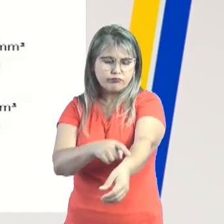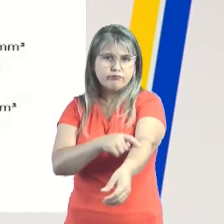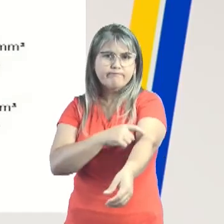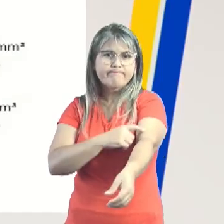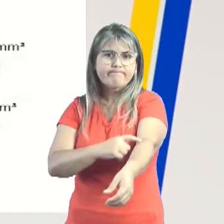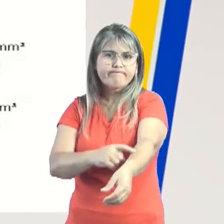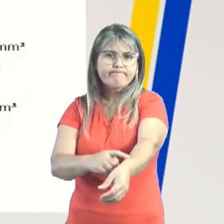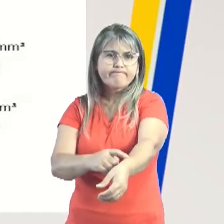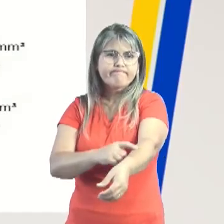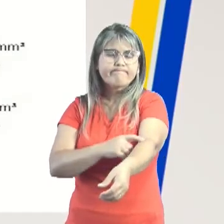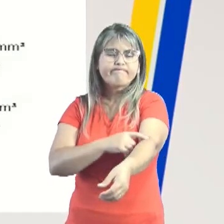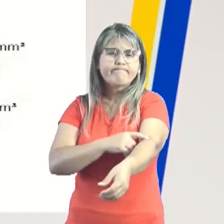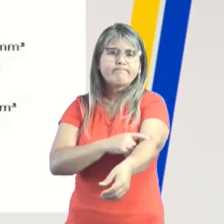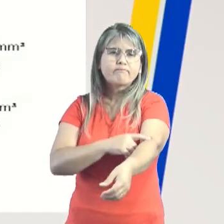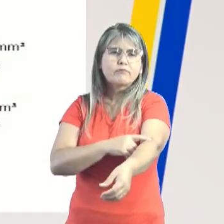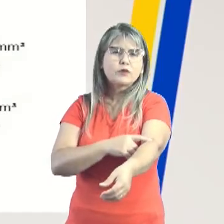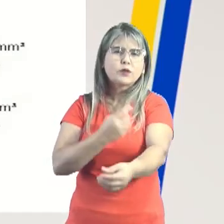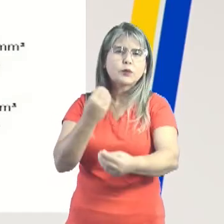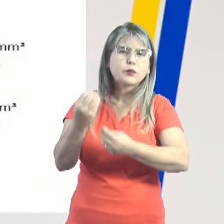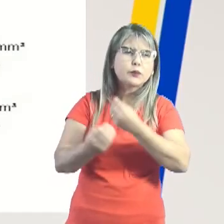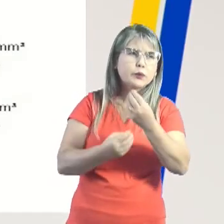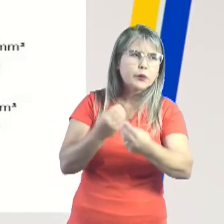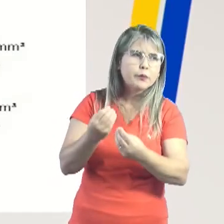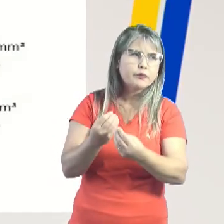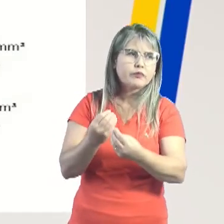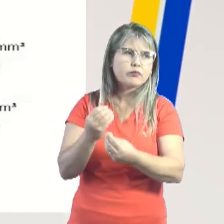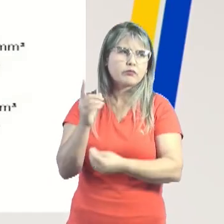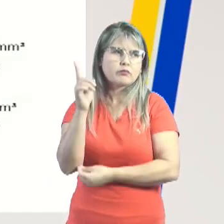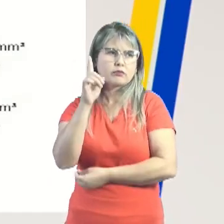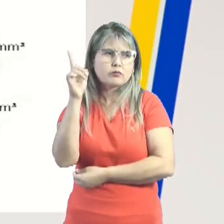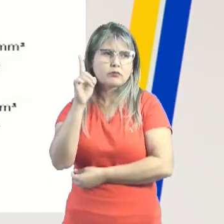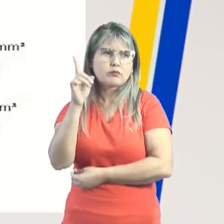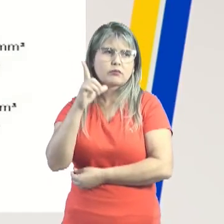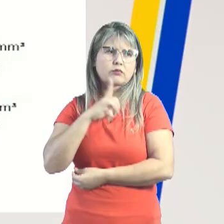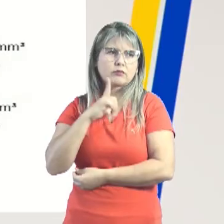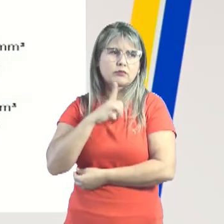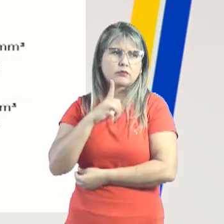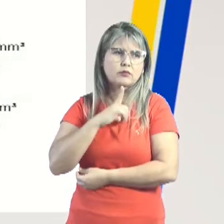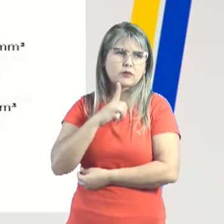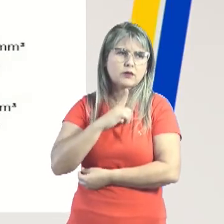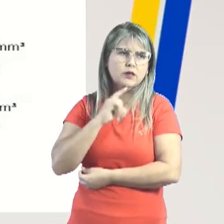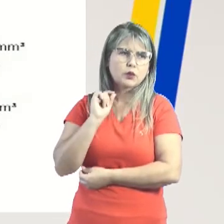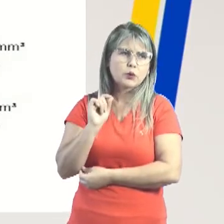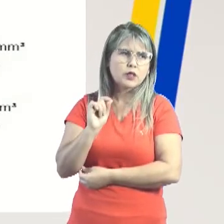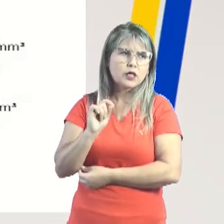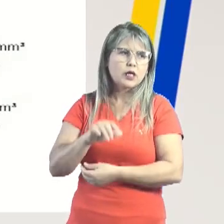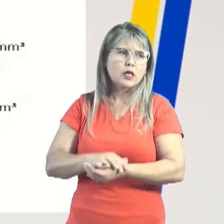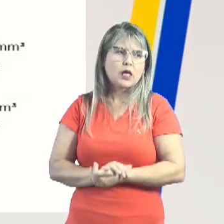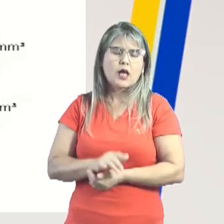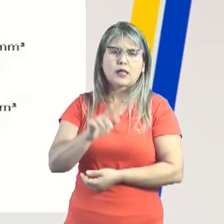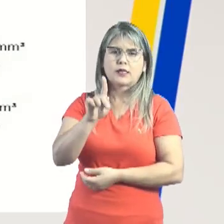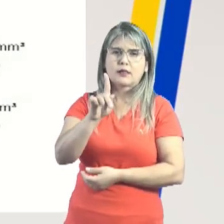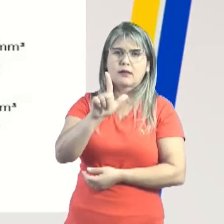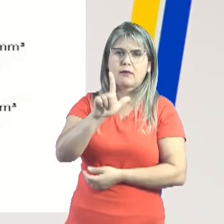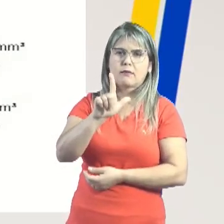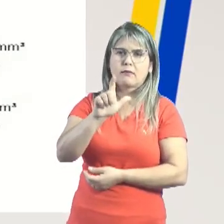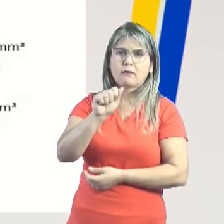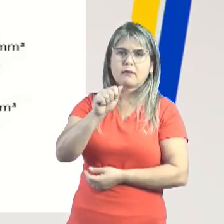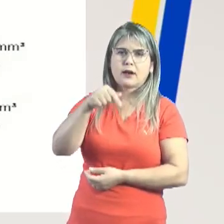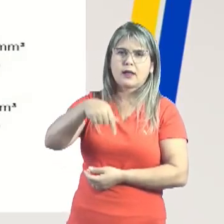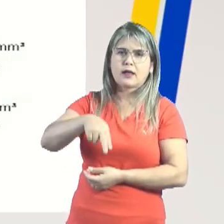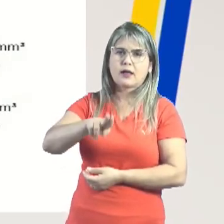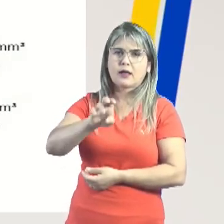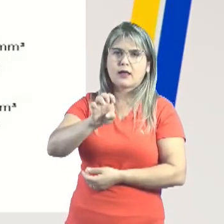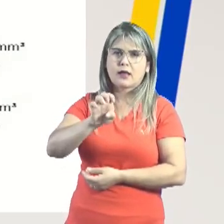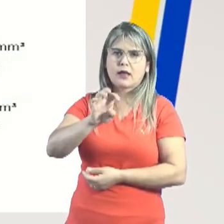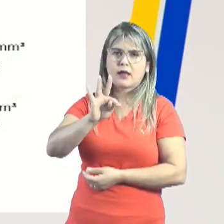de 880 mil por milímetro cúbico de sangue. E quais são os valores